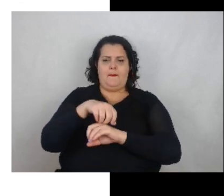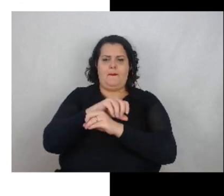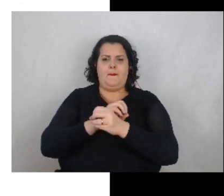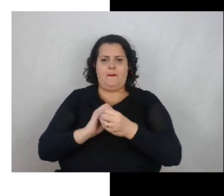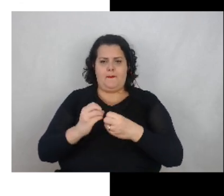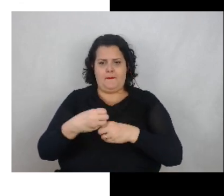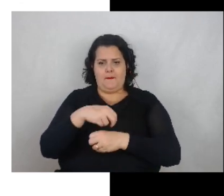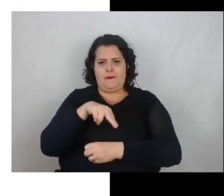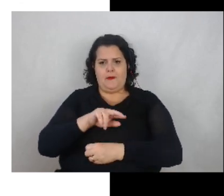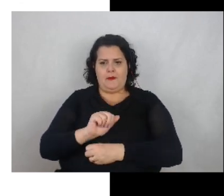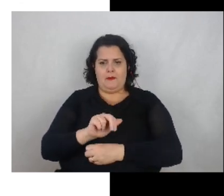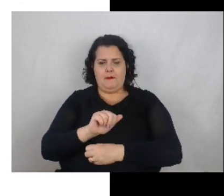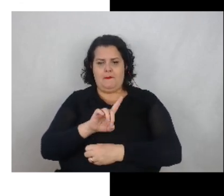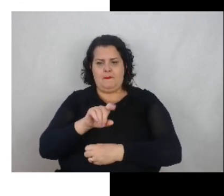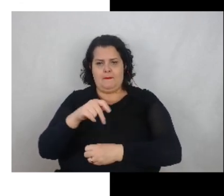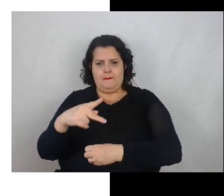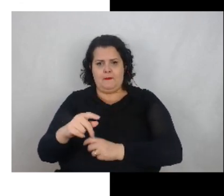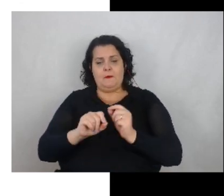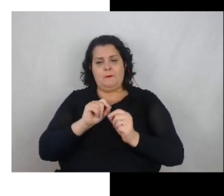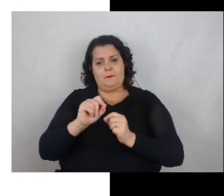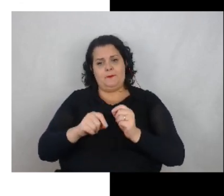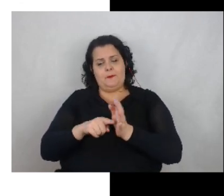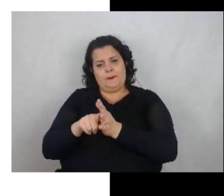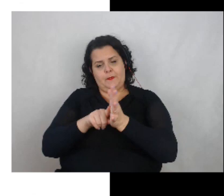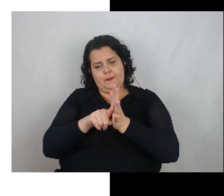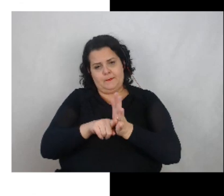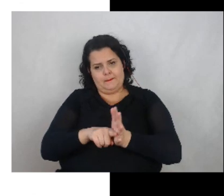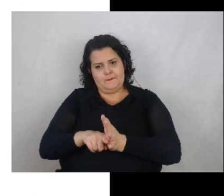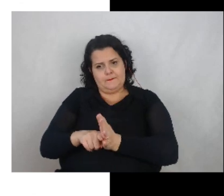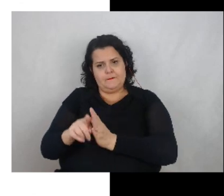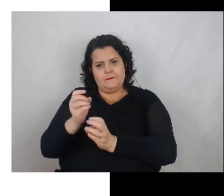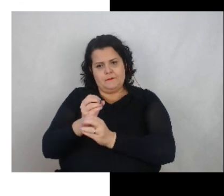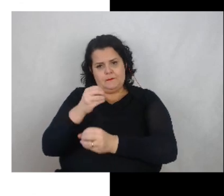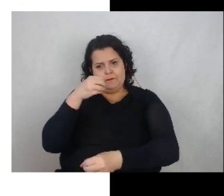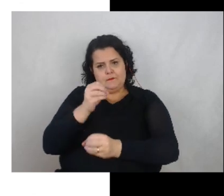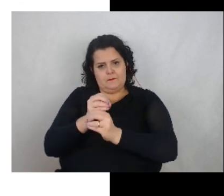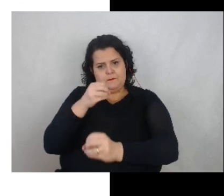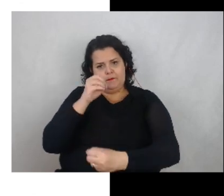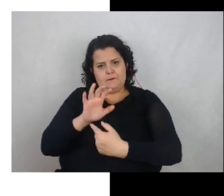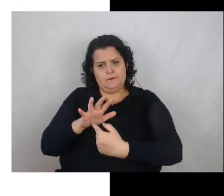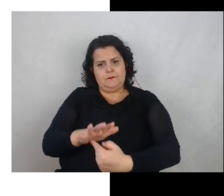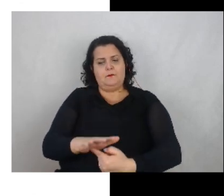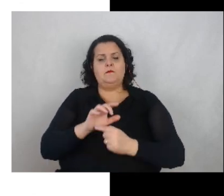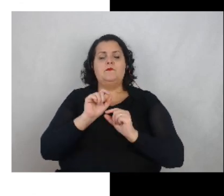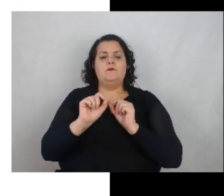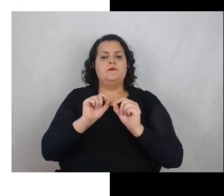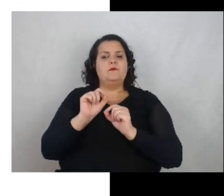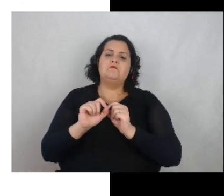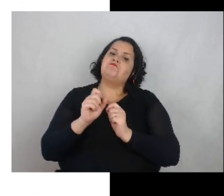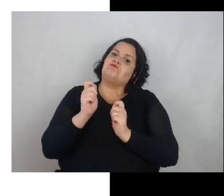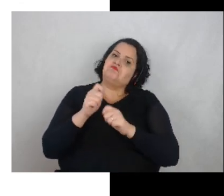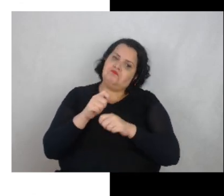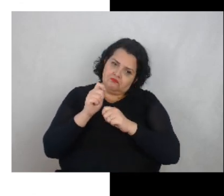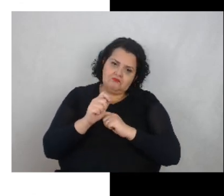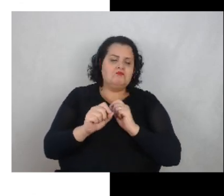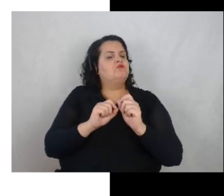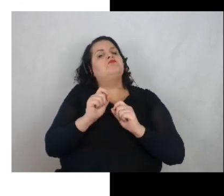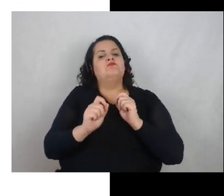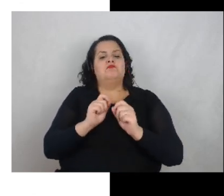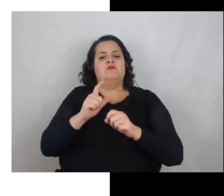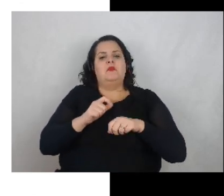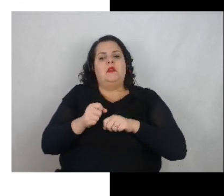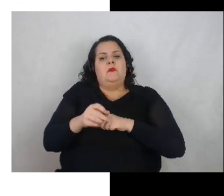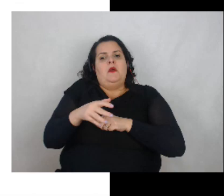que, através dos estudos relacionados em nosso laboratório, foi demonstrado que ele pode sinalizar e liberar cálcio